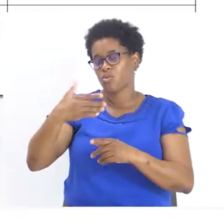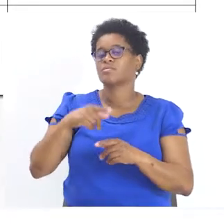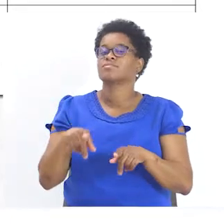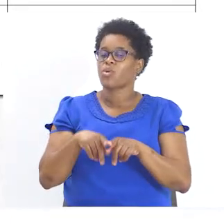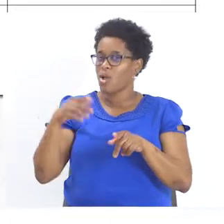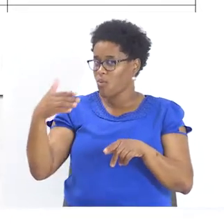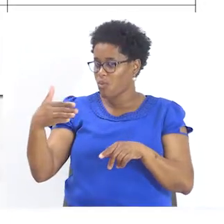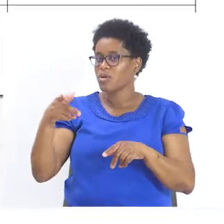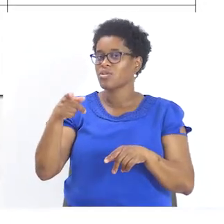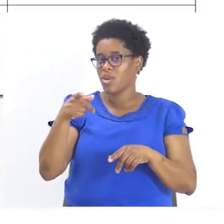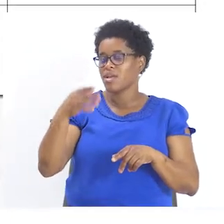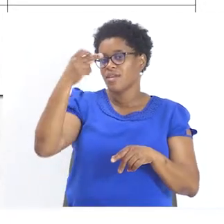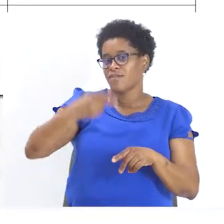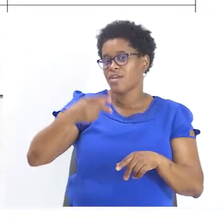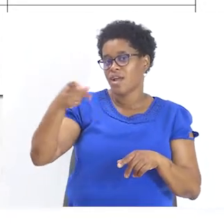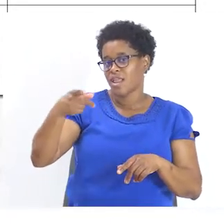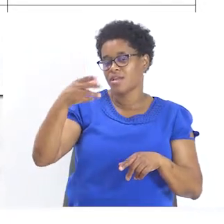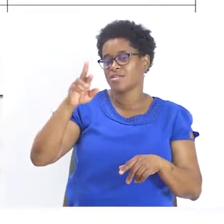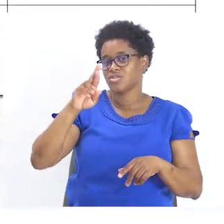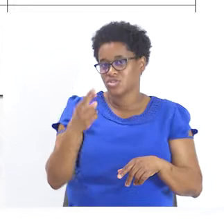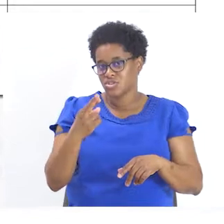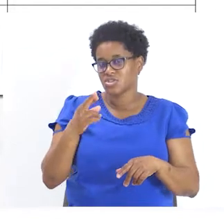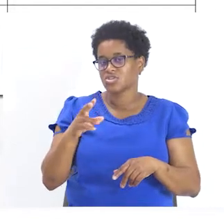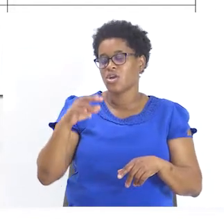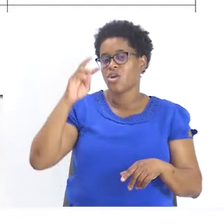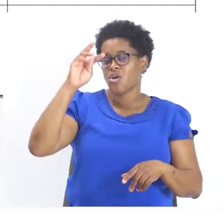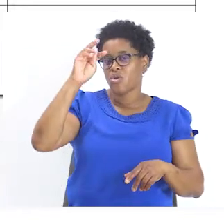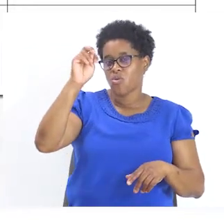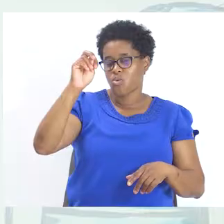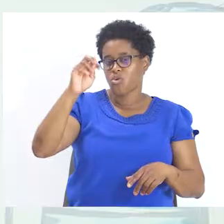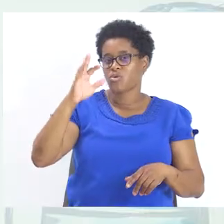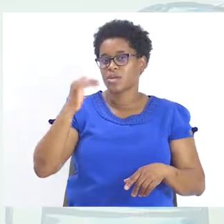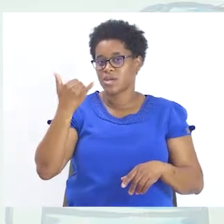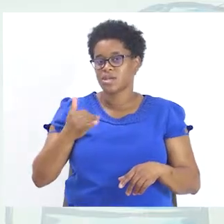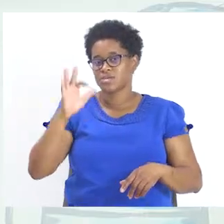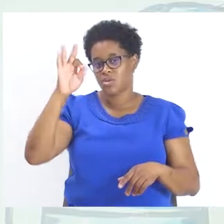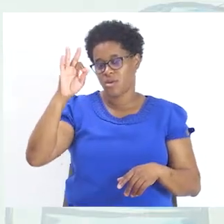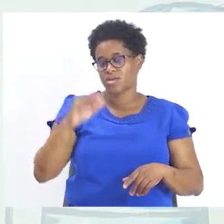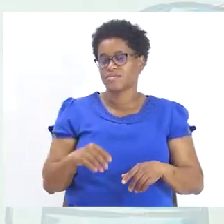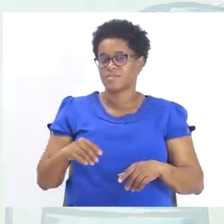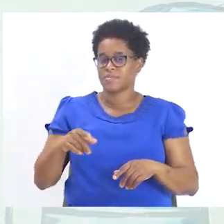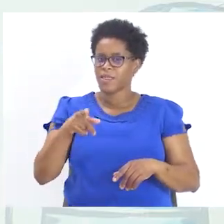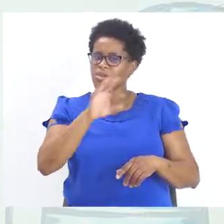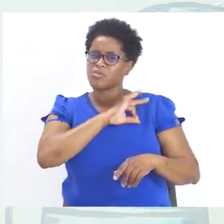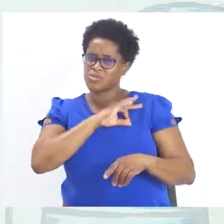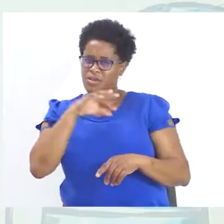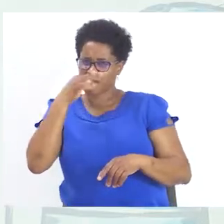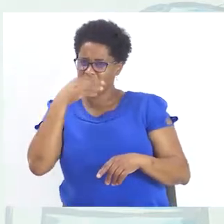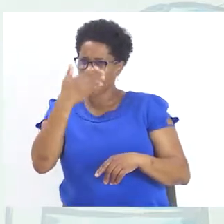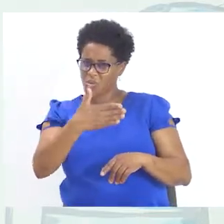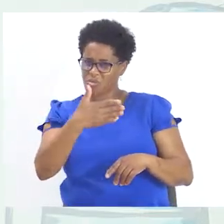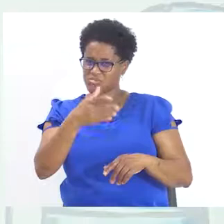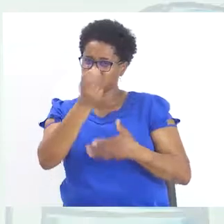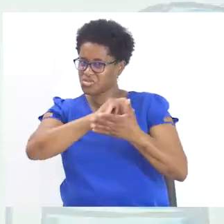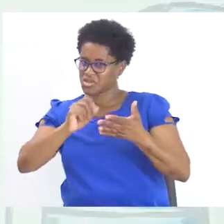bem. Então, fica x ao cubo, y à quarta. Aqui, o professor falou 1, não escreveu.